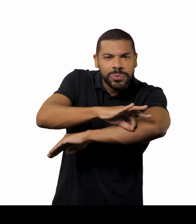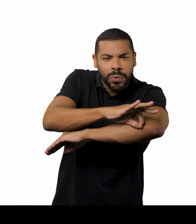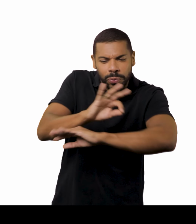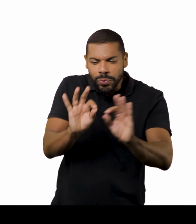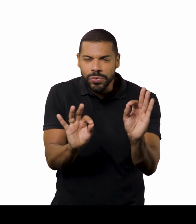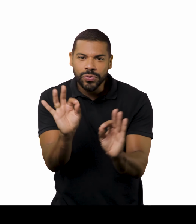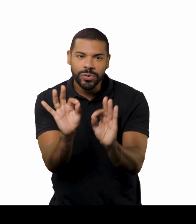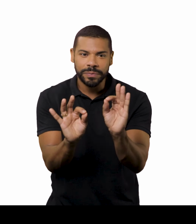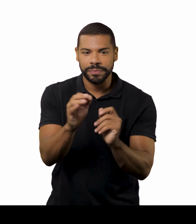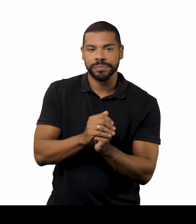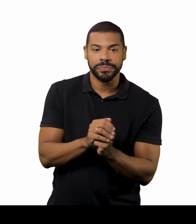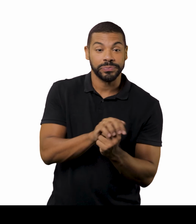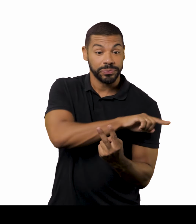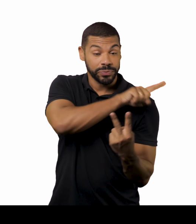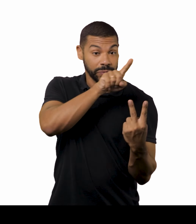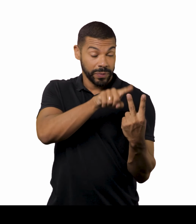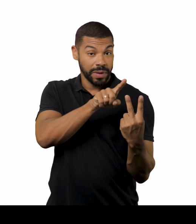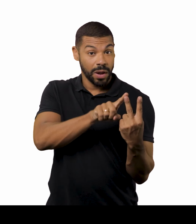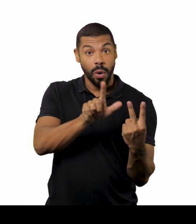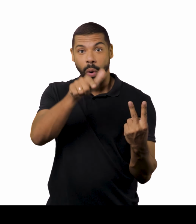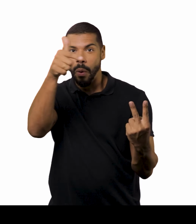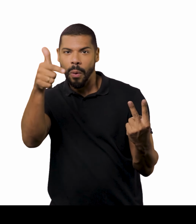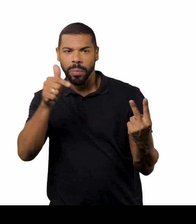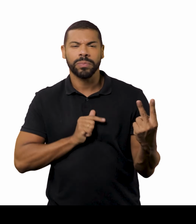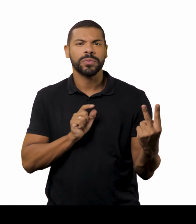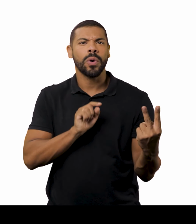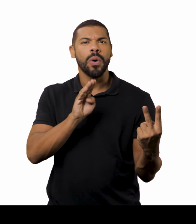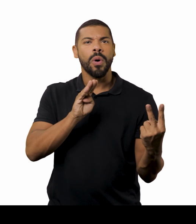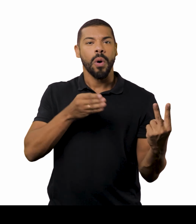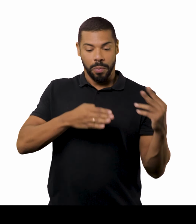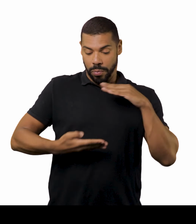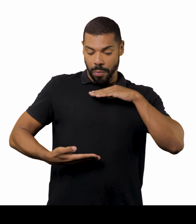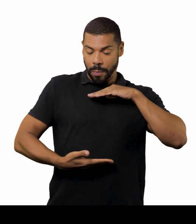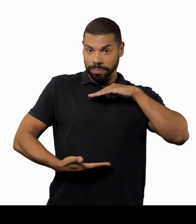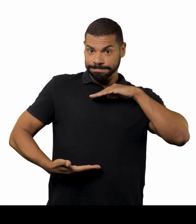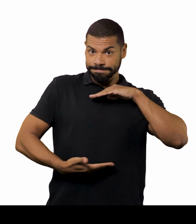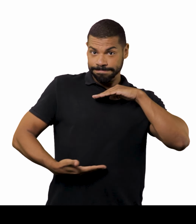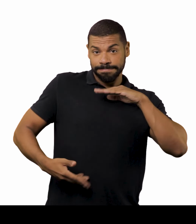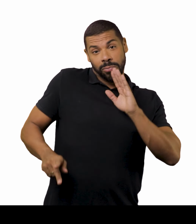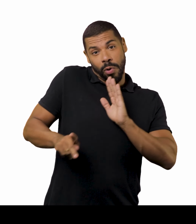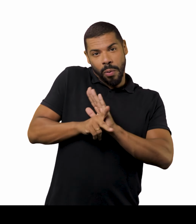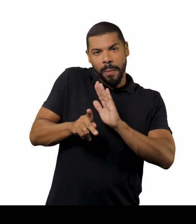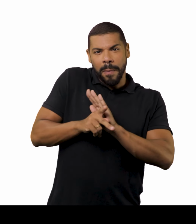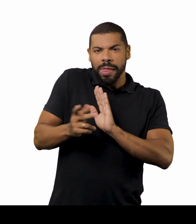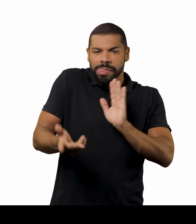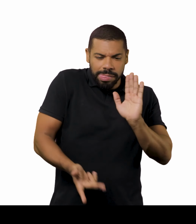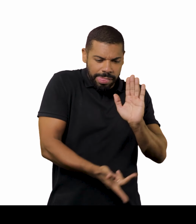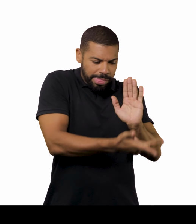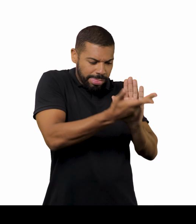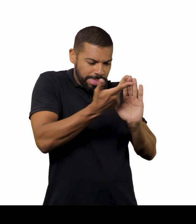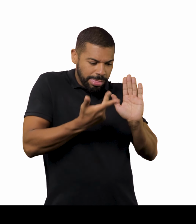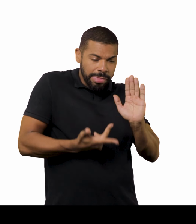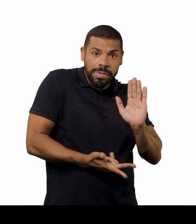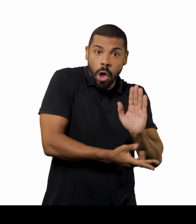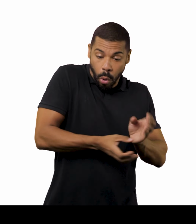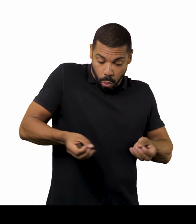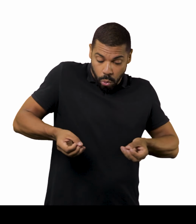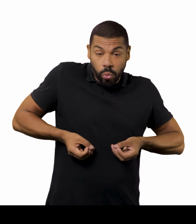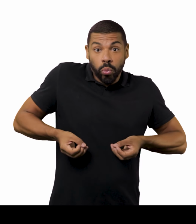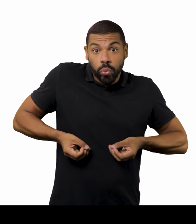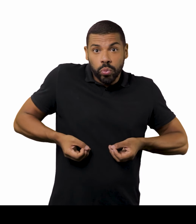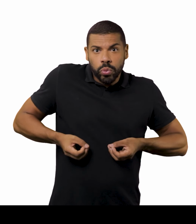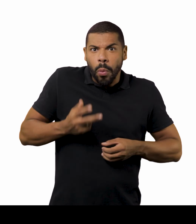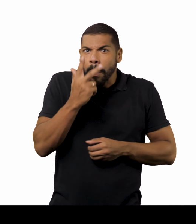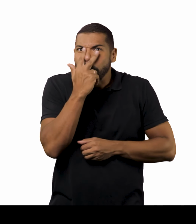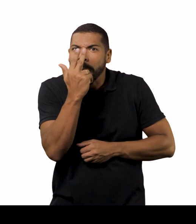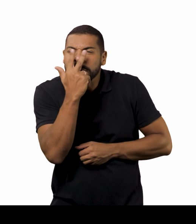tem a sua própria estrutura. No Gravity, por cima, tem quase um body que veste o maiô, que tem esse desenho de um útero mesmo,